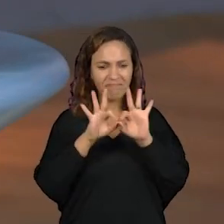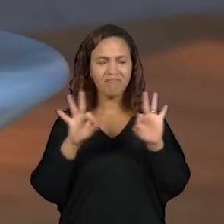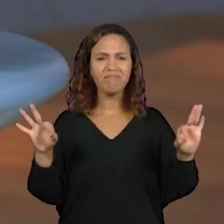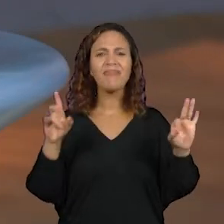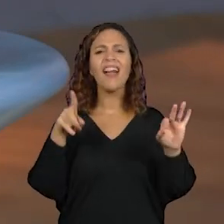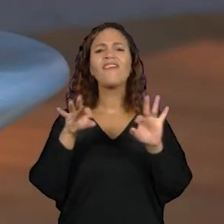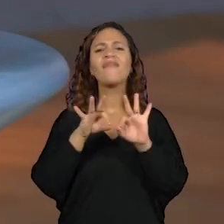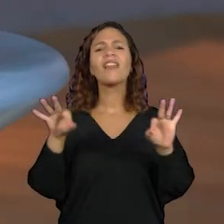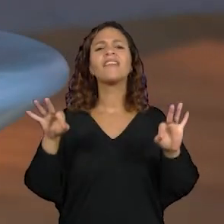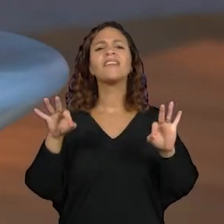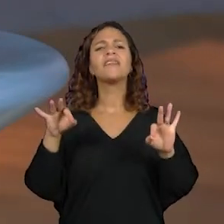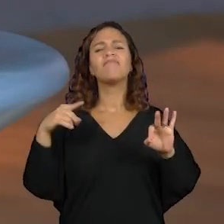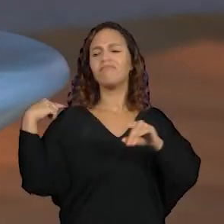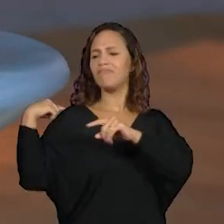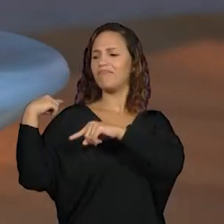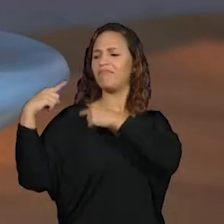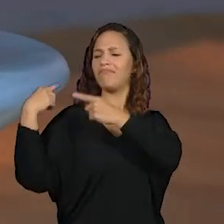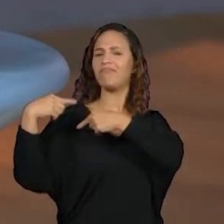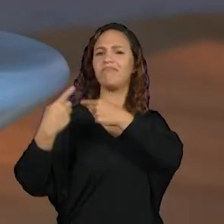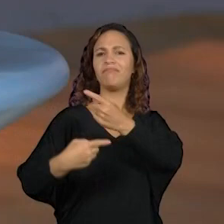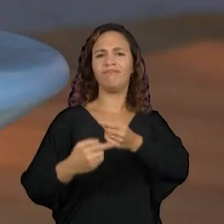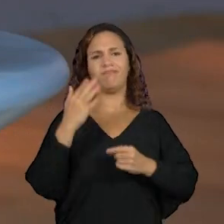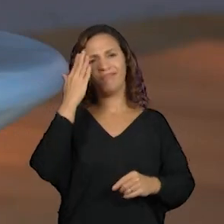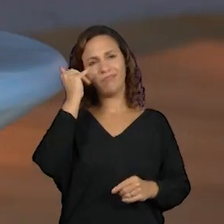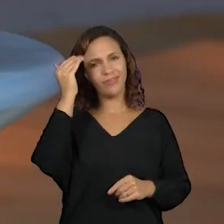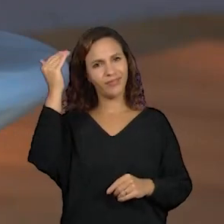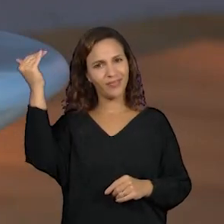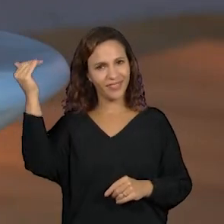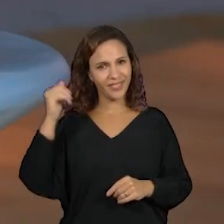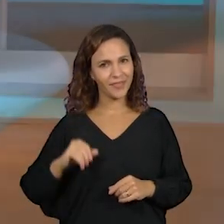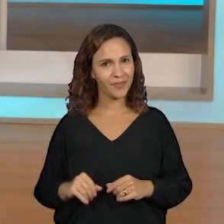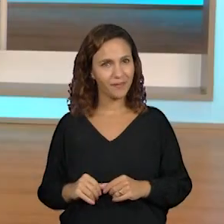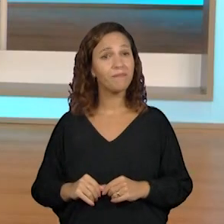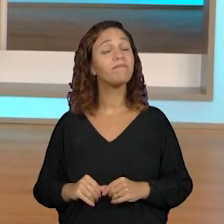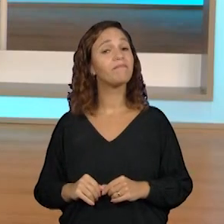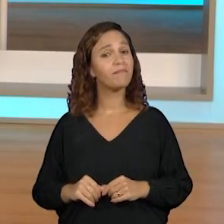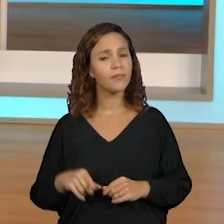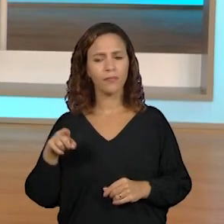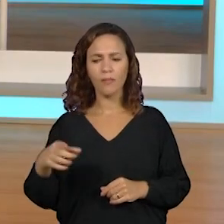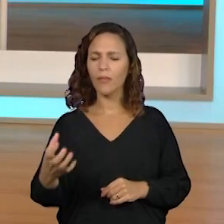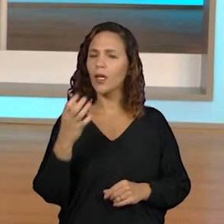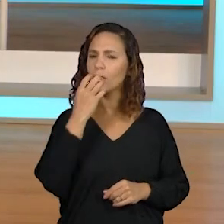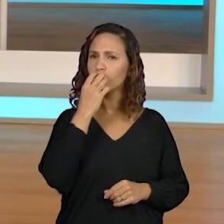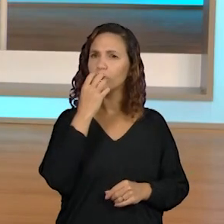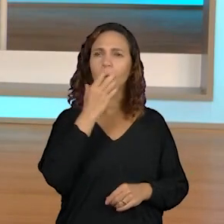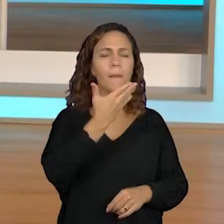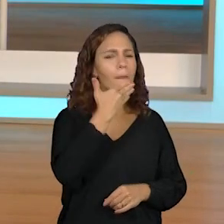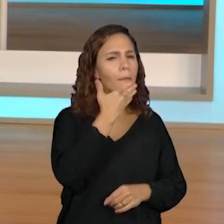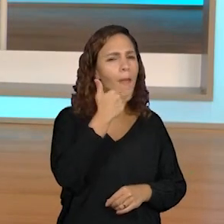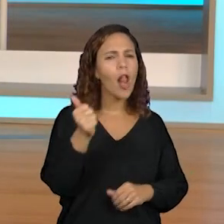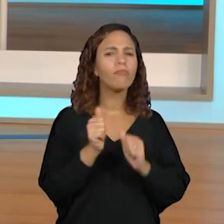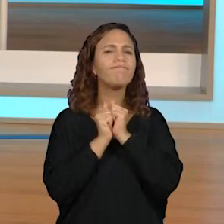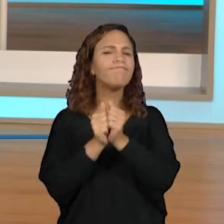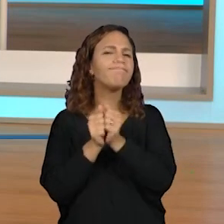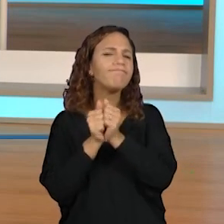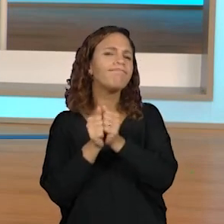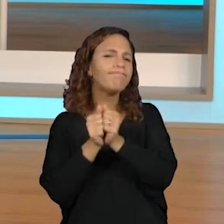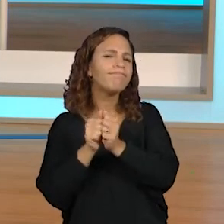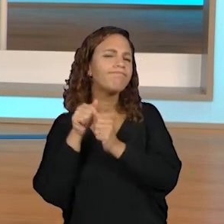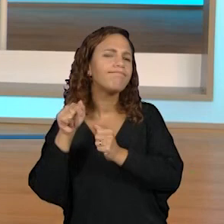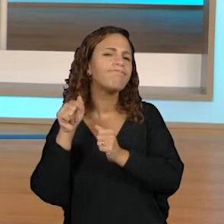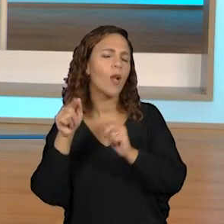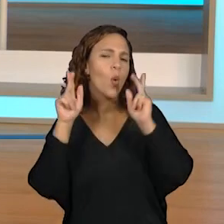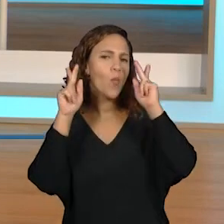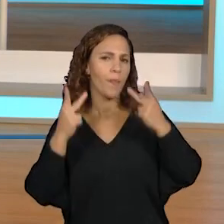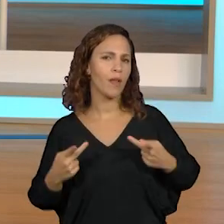nesse É nesse conhecimento das pessoas o cão é o melhor amigo do homem Porque